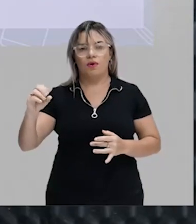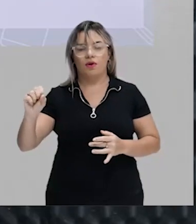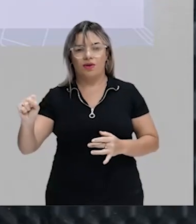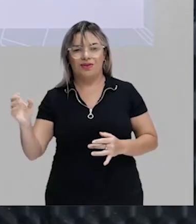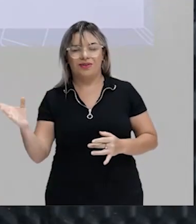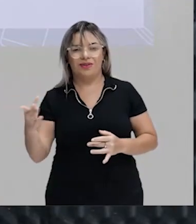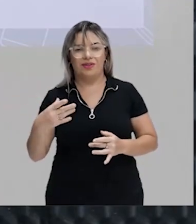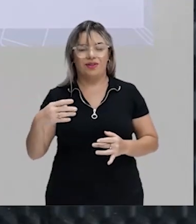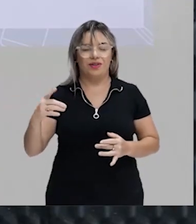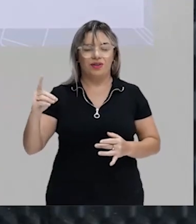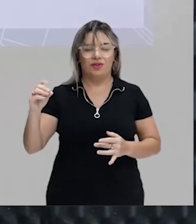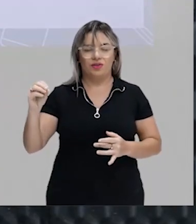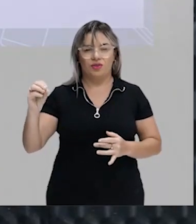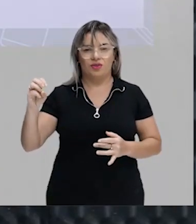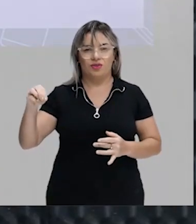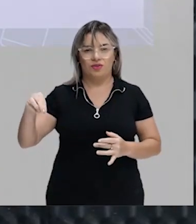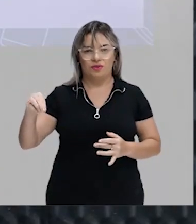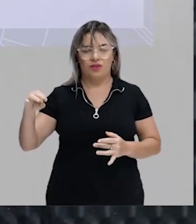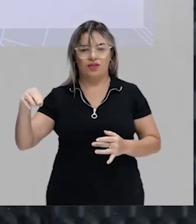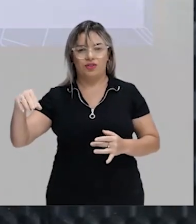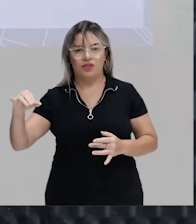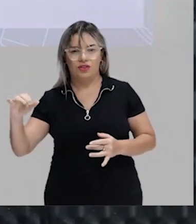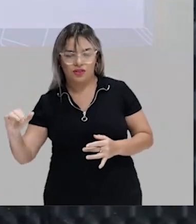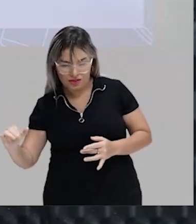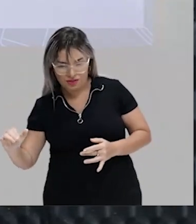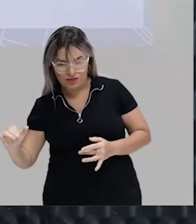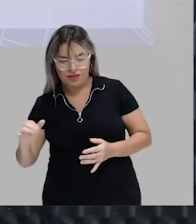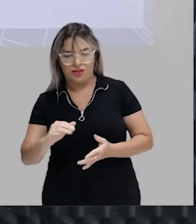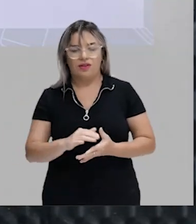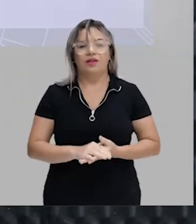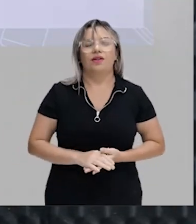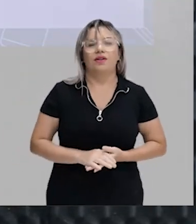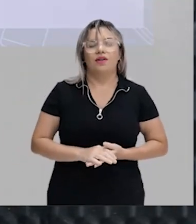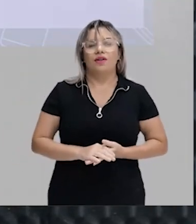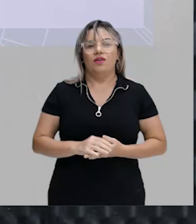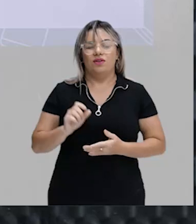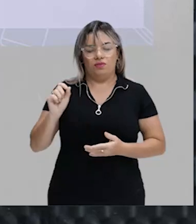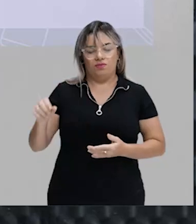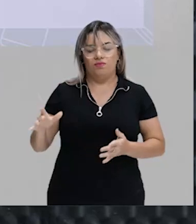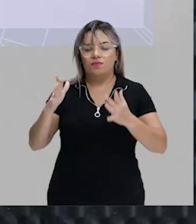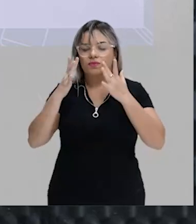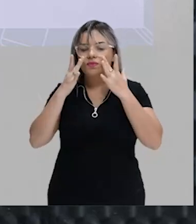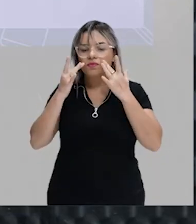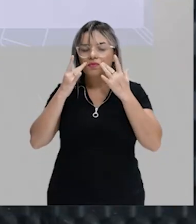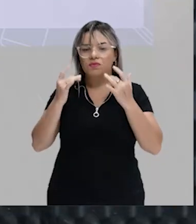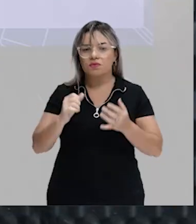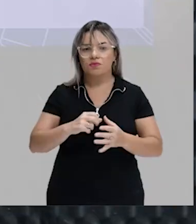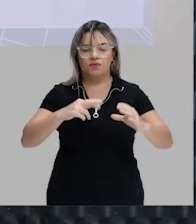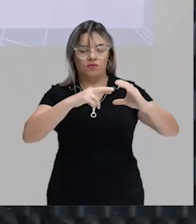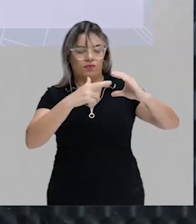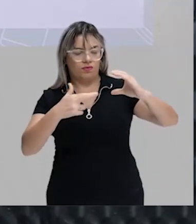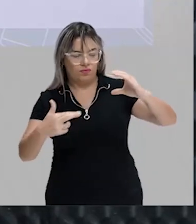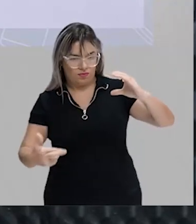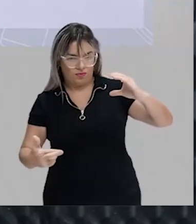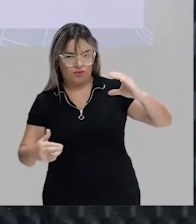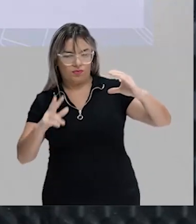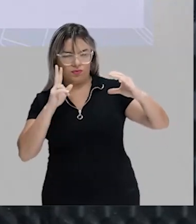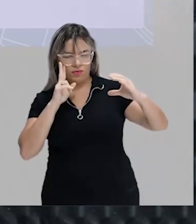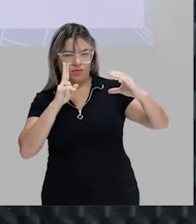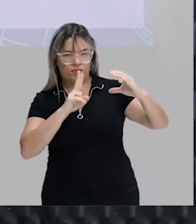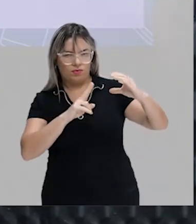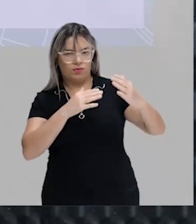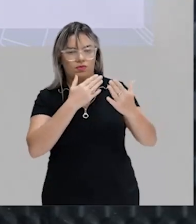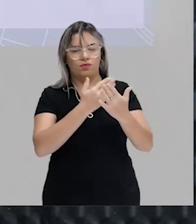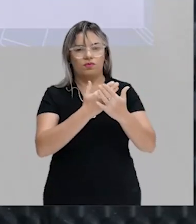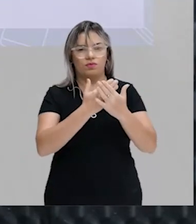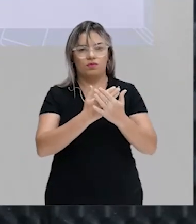Marcos Vinícius, como eu troquei outro dia numa aula aí, né? Porque ambos são Marcos. Quando você estuda o Renascimento, você vai ver essa questão